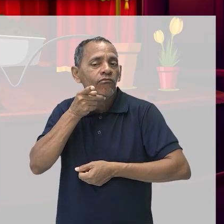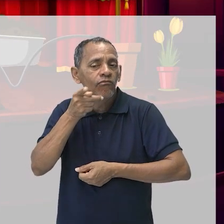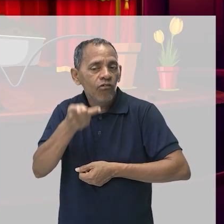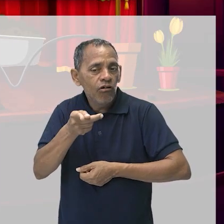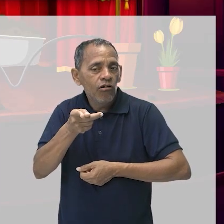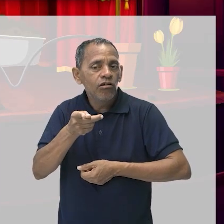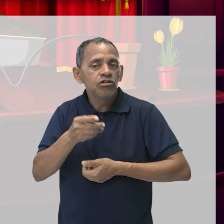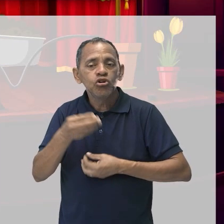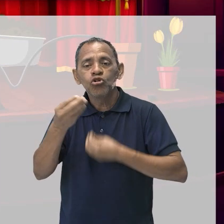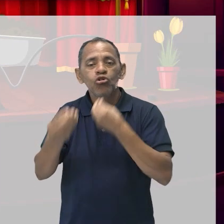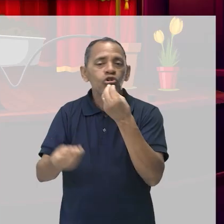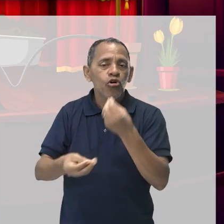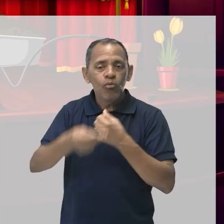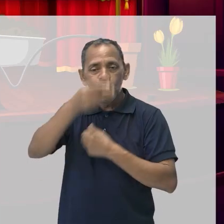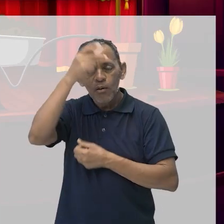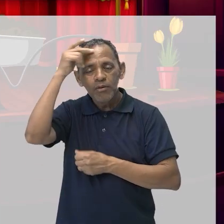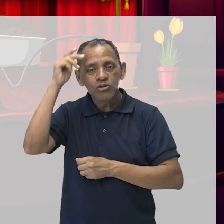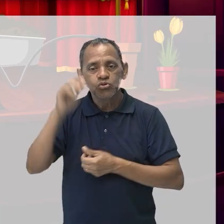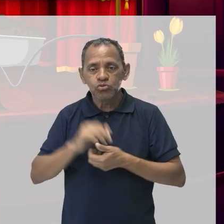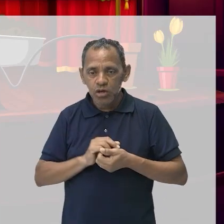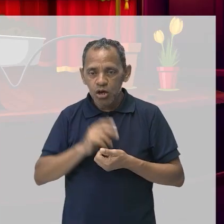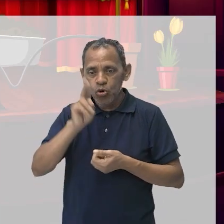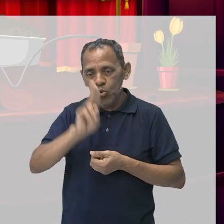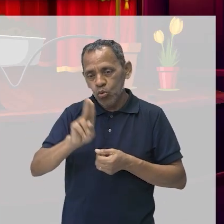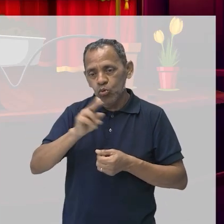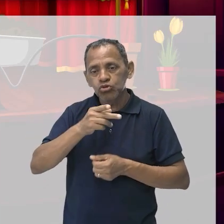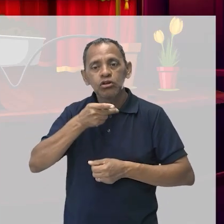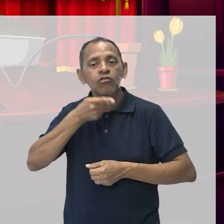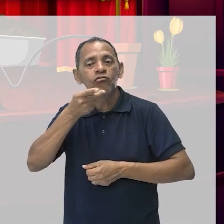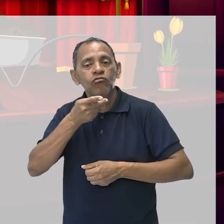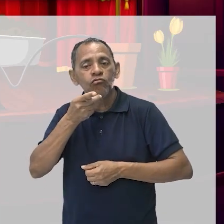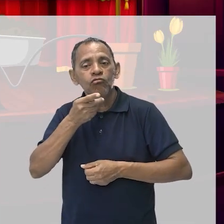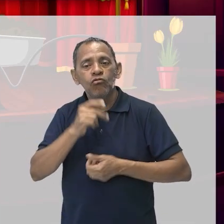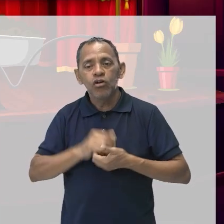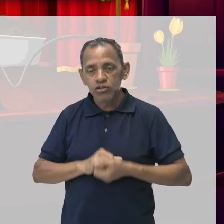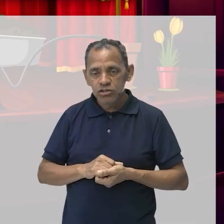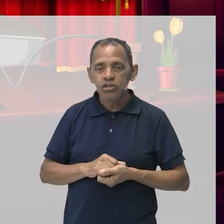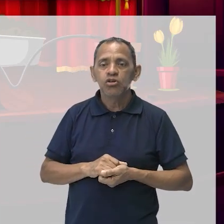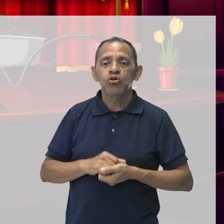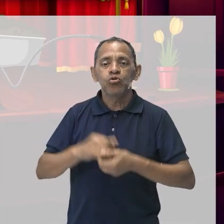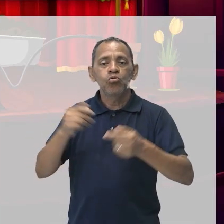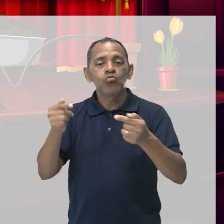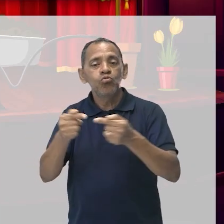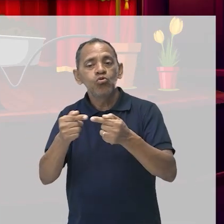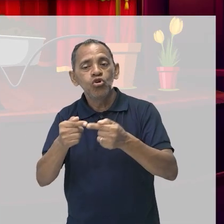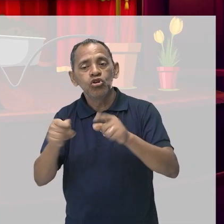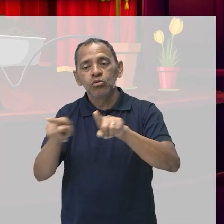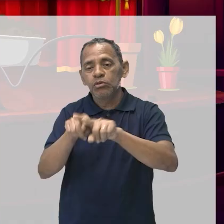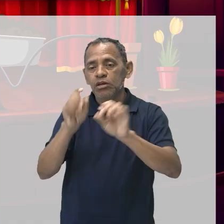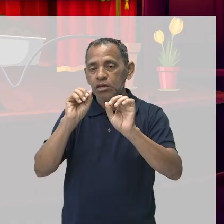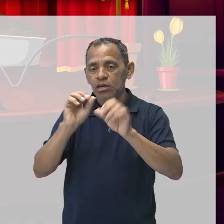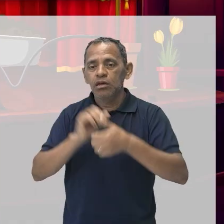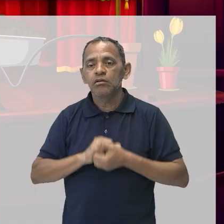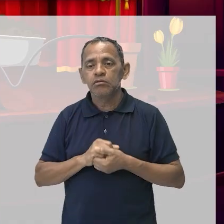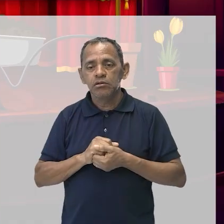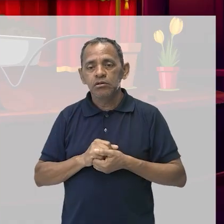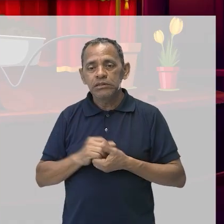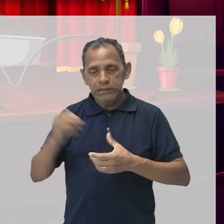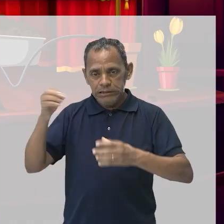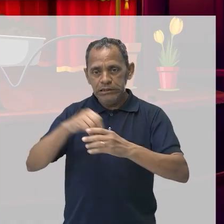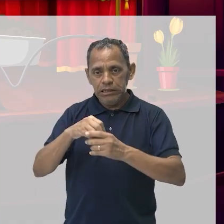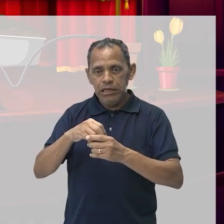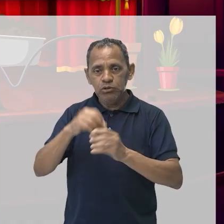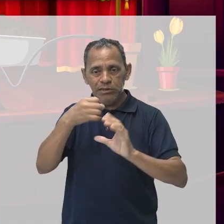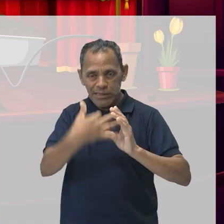voz, a maneira como o ator usa a voz, incluindo o tom, o ritmo, a entonação, também faz parte da